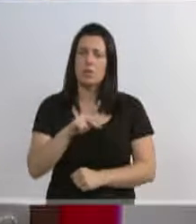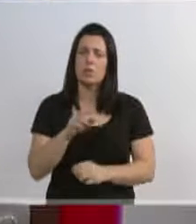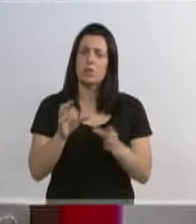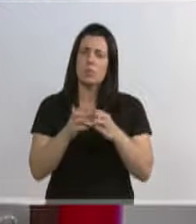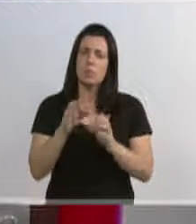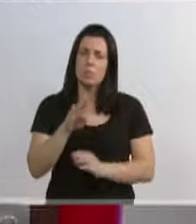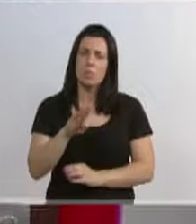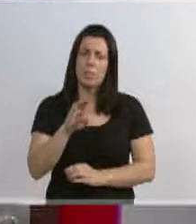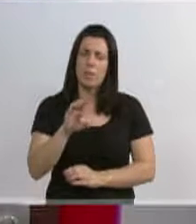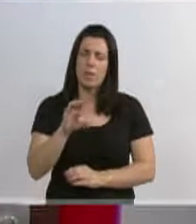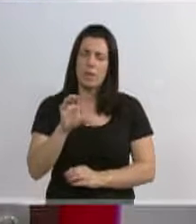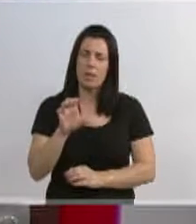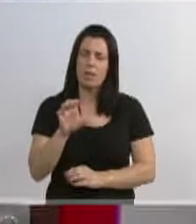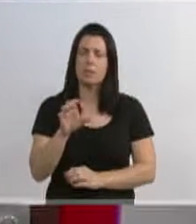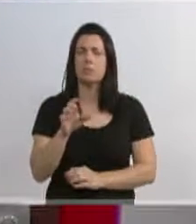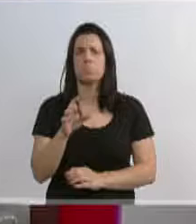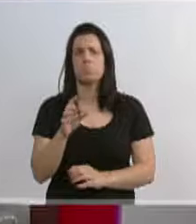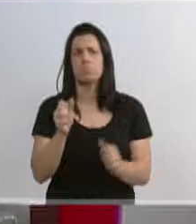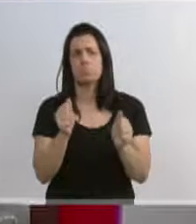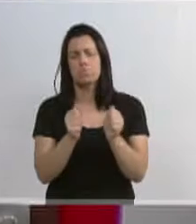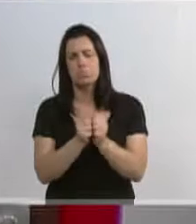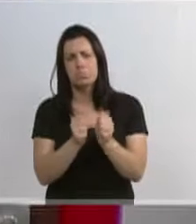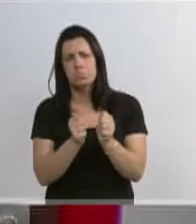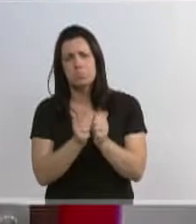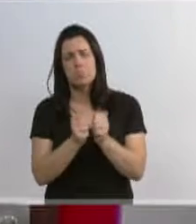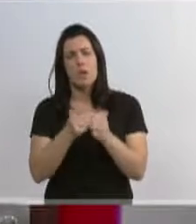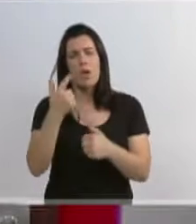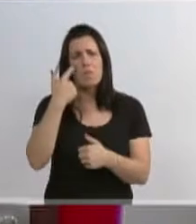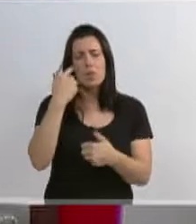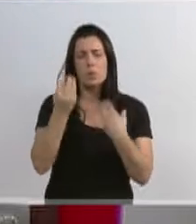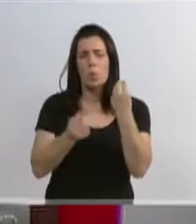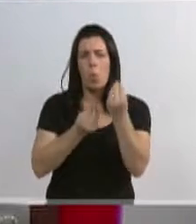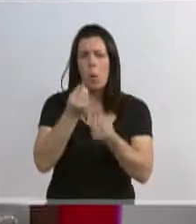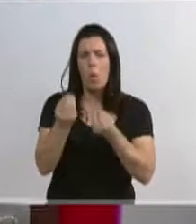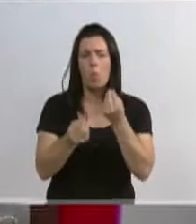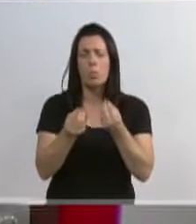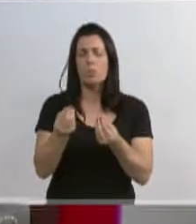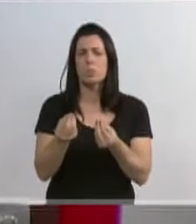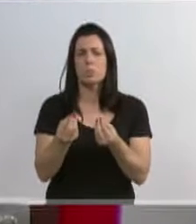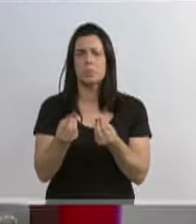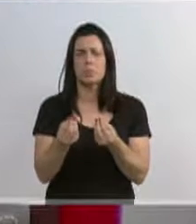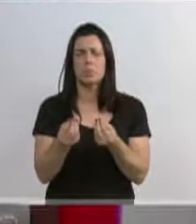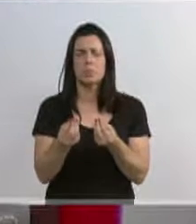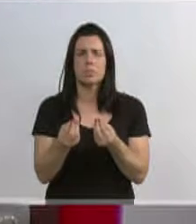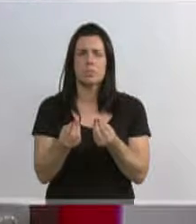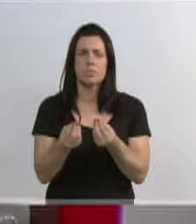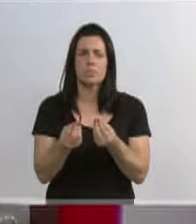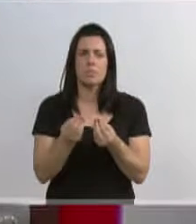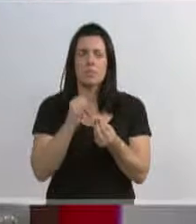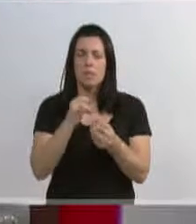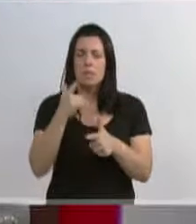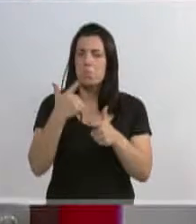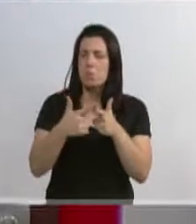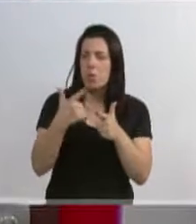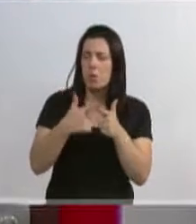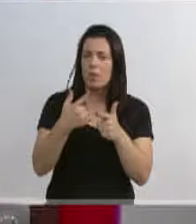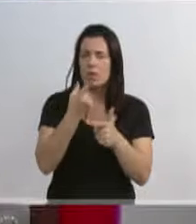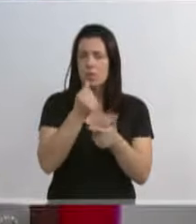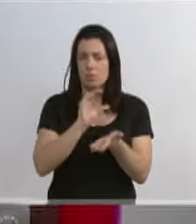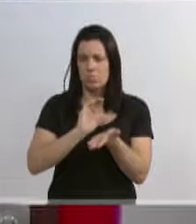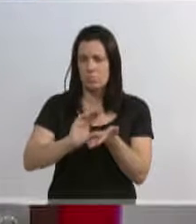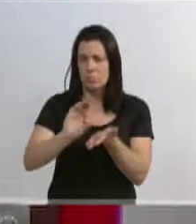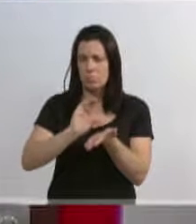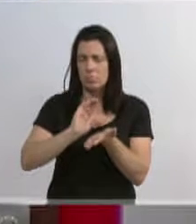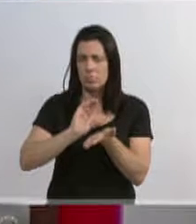Ricardo, nós solicitamos uma segunda possibilidade. Se, de repente, tiver empecilho no repasse para o